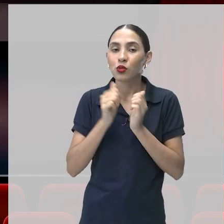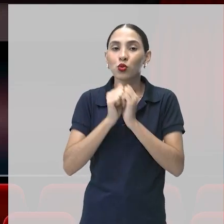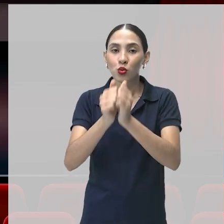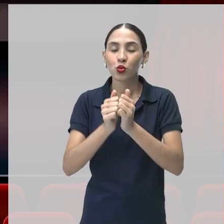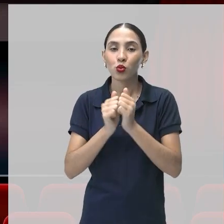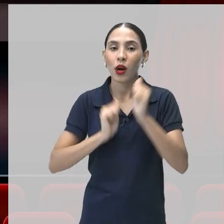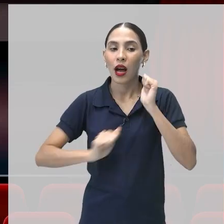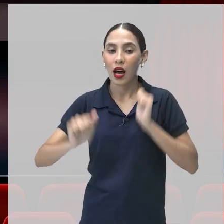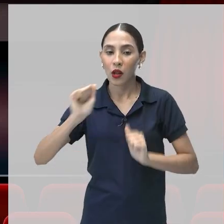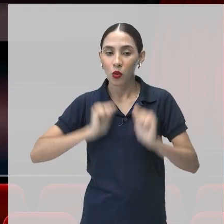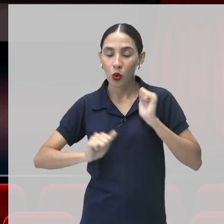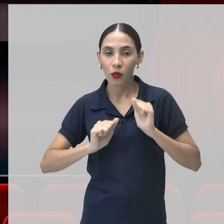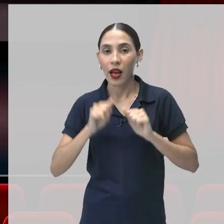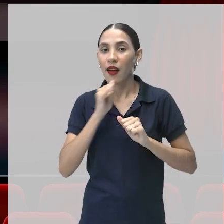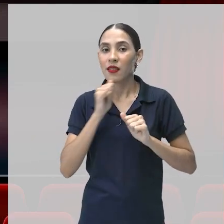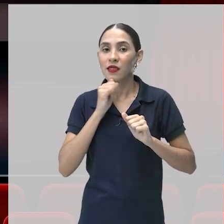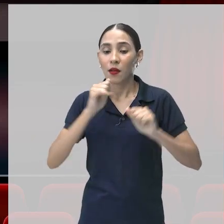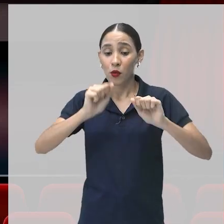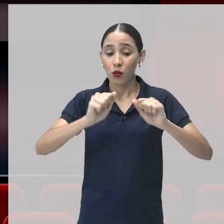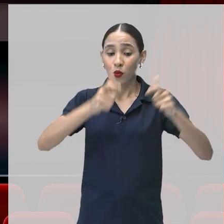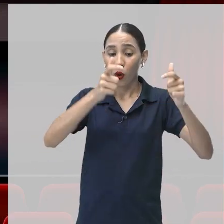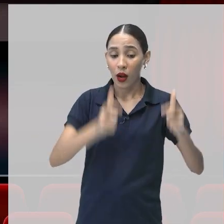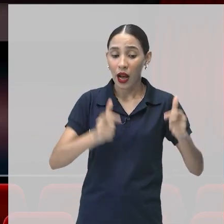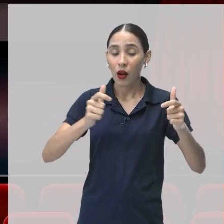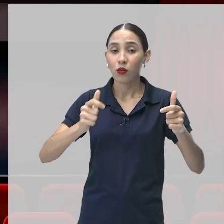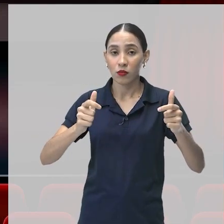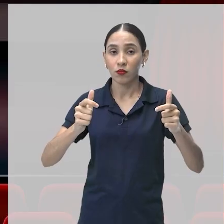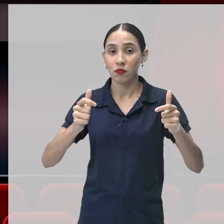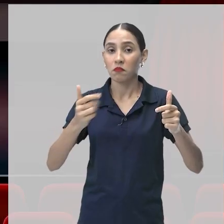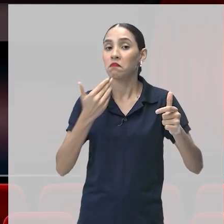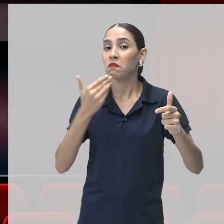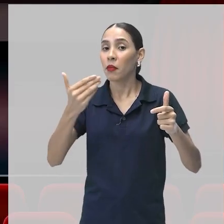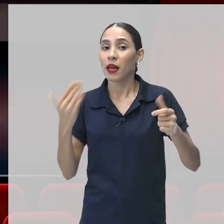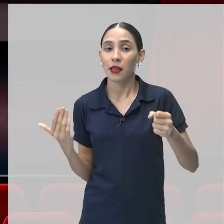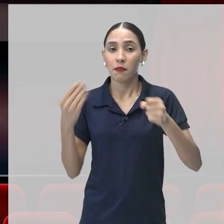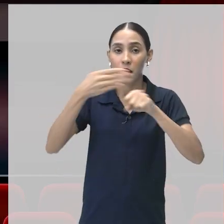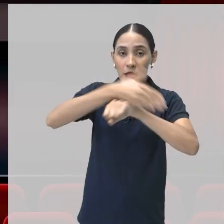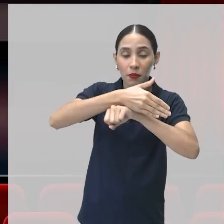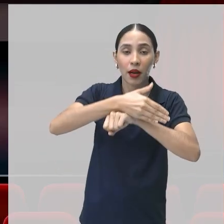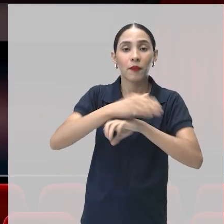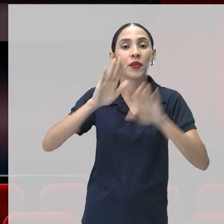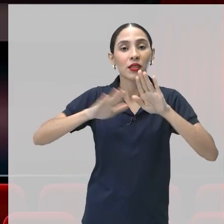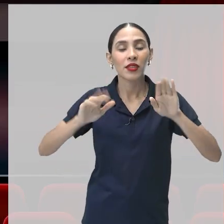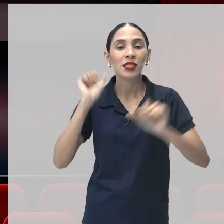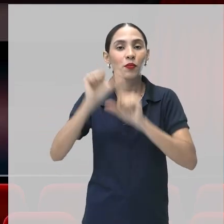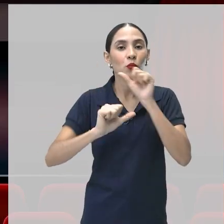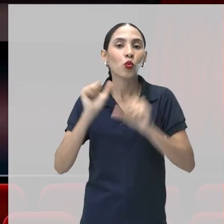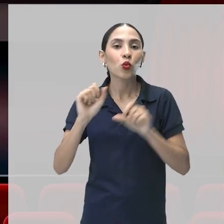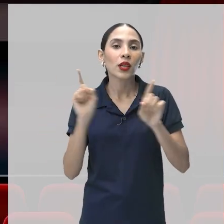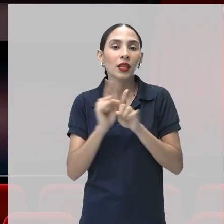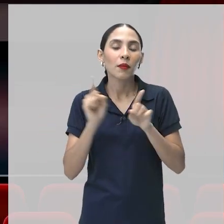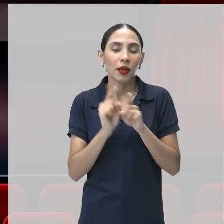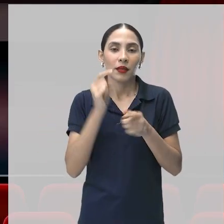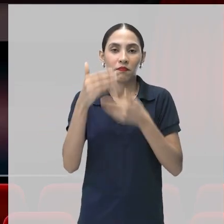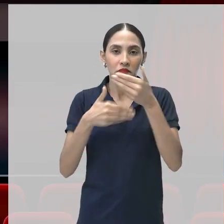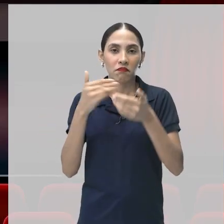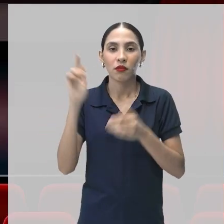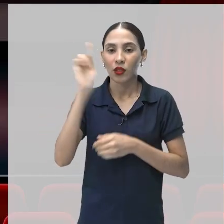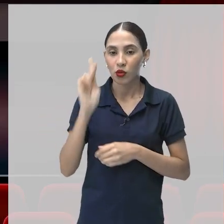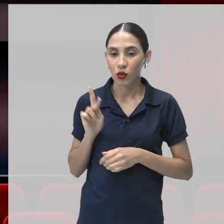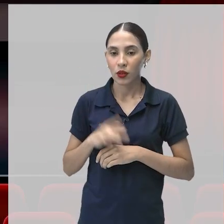ou seja, ele é chamado ao palco e faz parte ali da cena, e às vezes ele até muda também o decorrer da